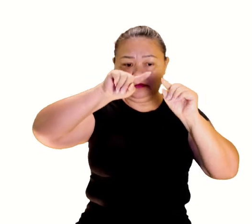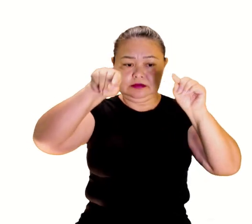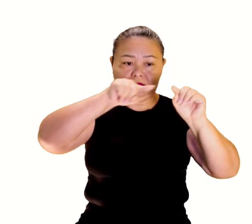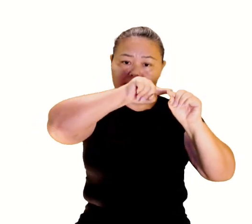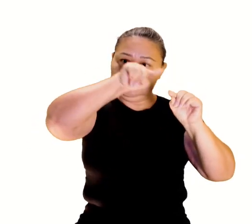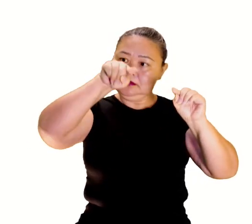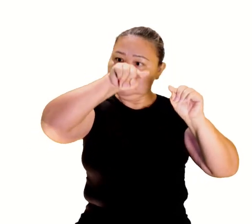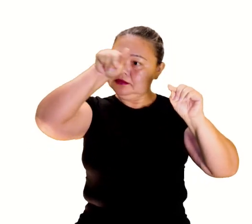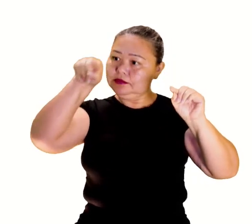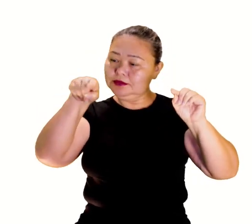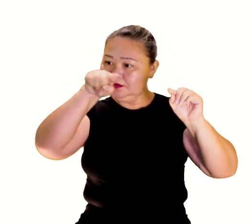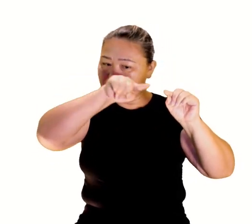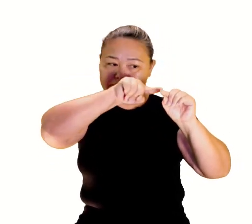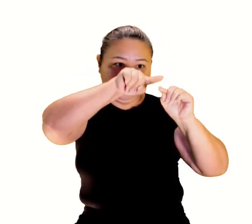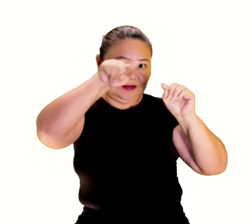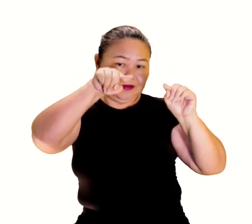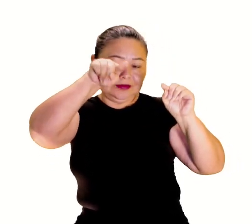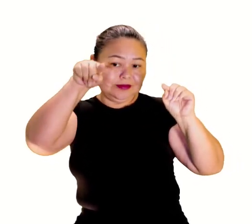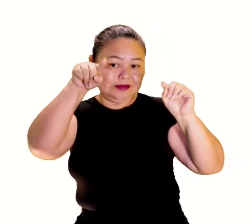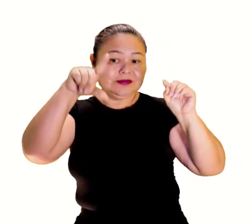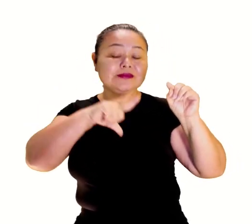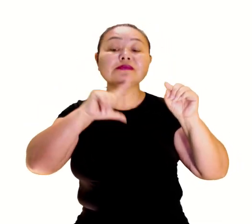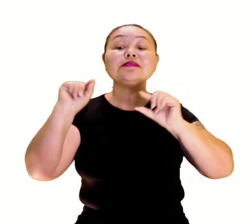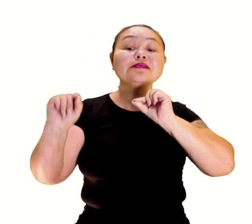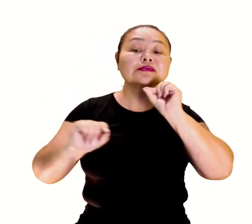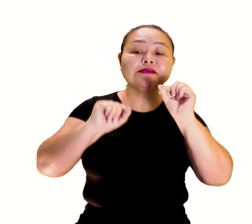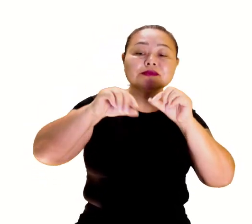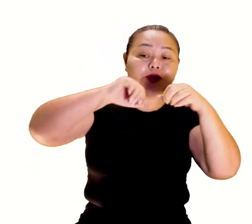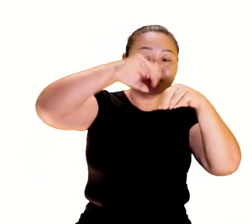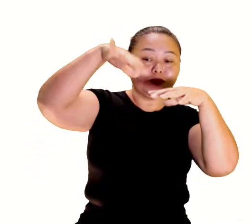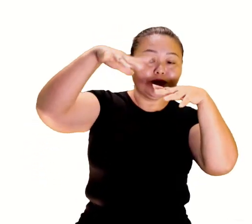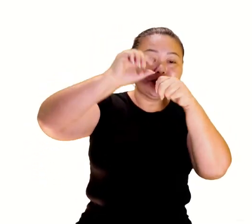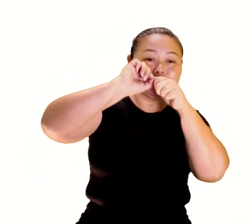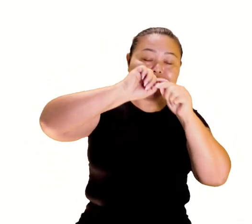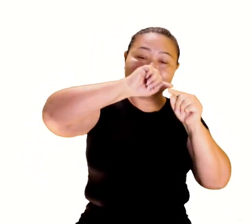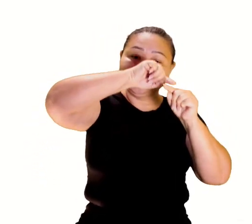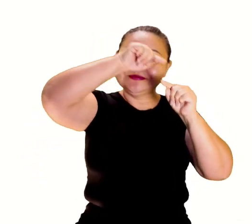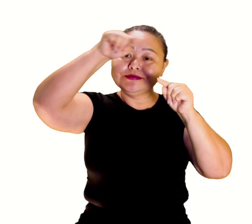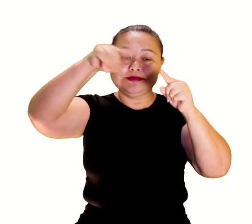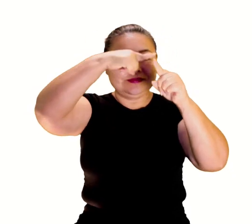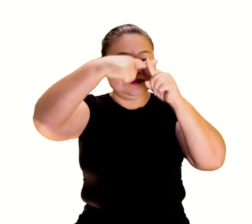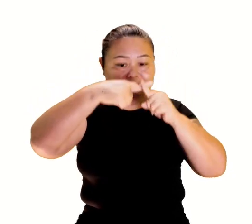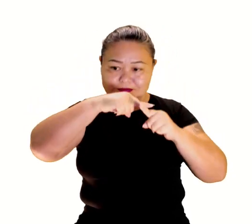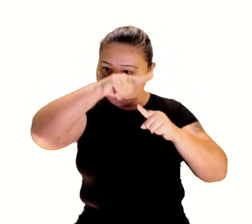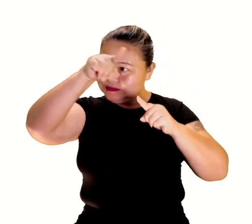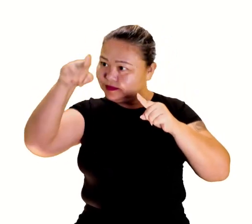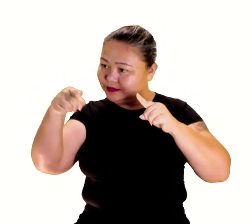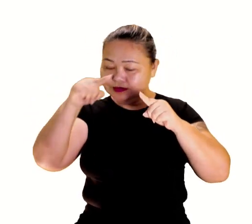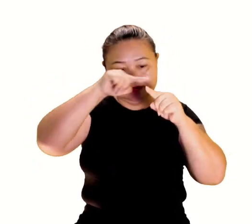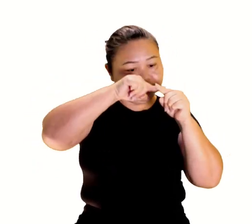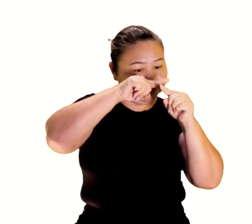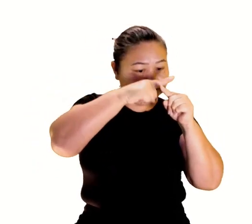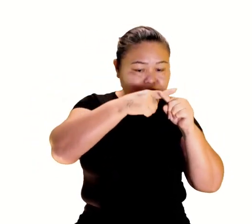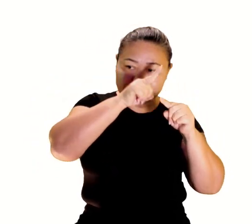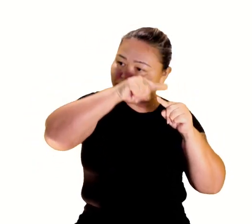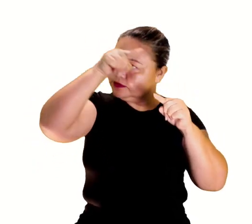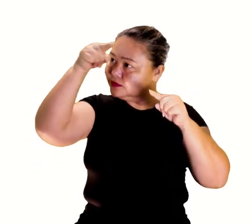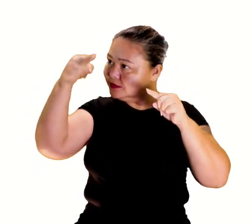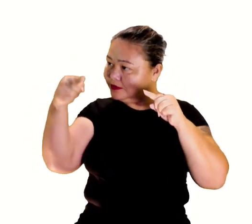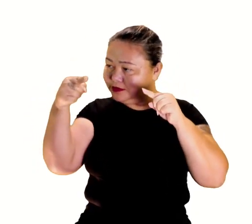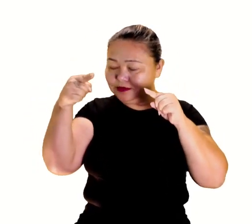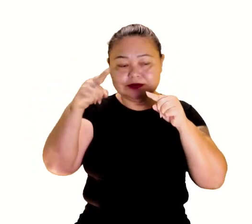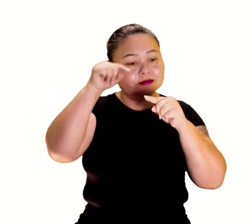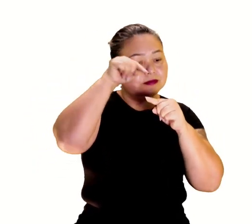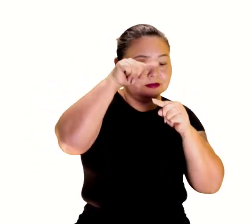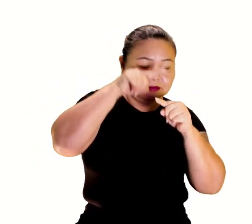o chuveirinho nele. O que é chuveirinho? Esse multiplica com esse e multiplica com esse. Esse multiplica com esse